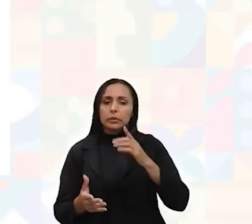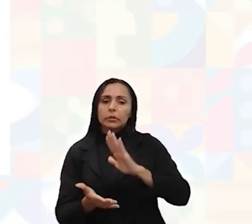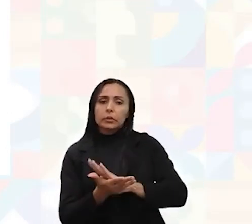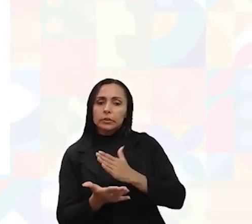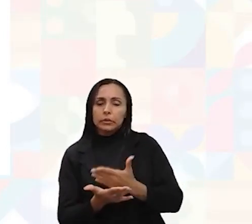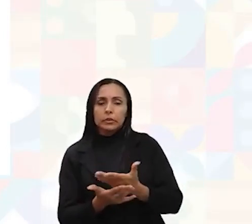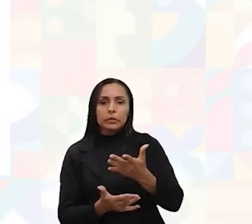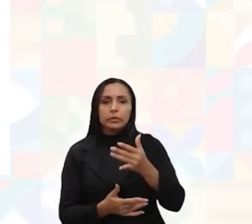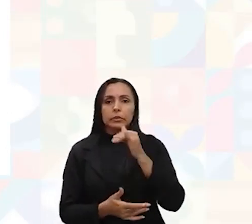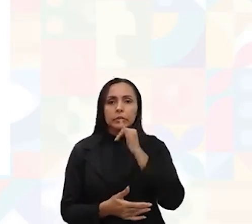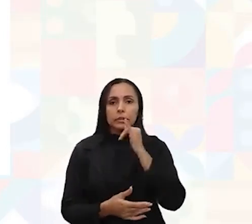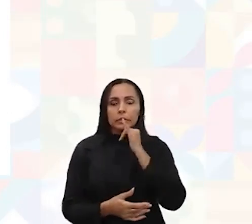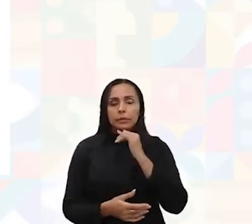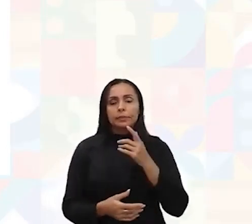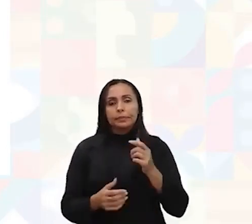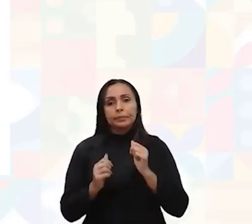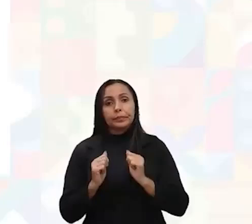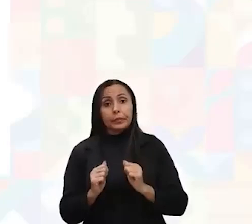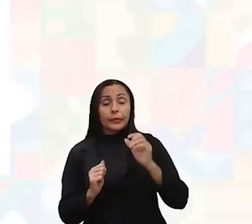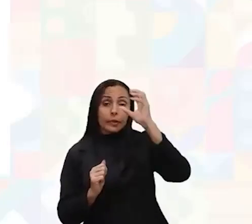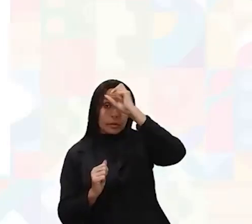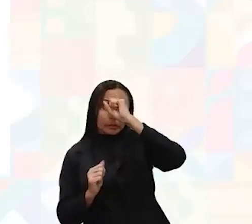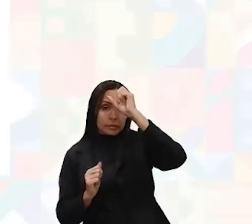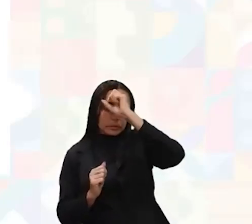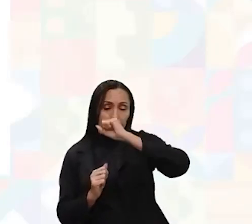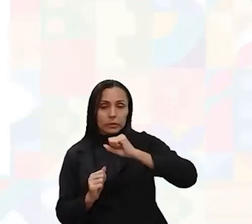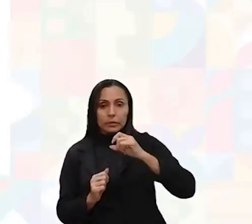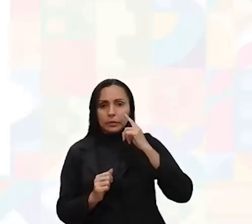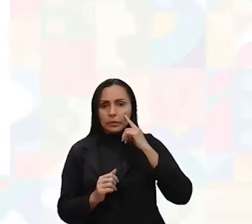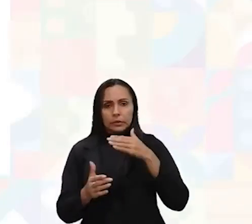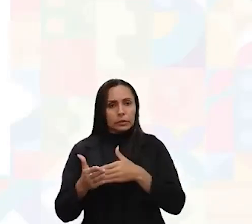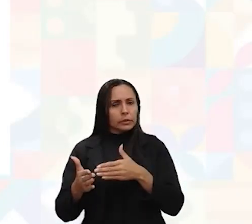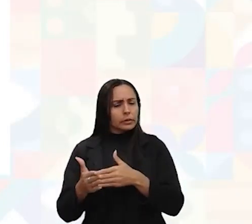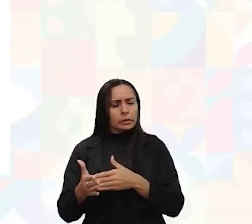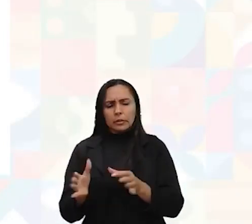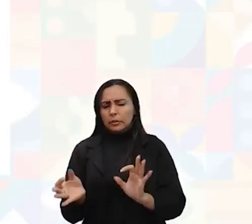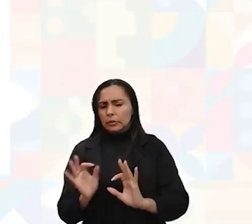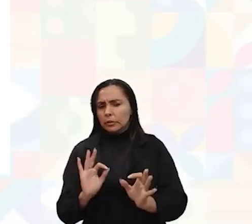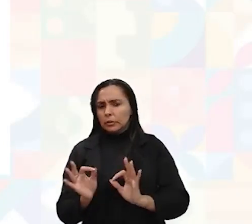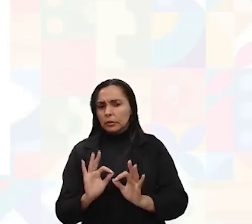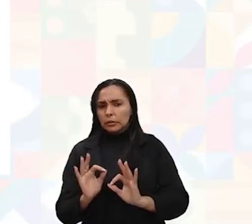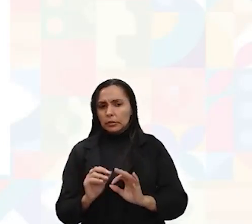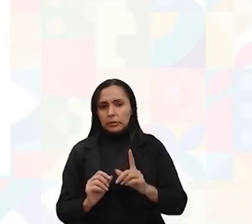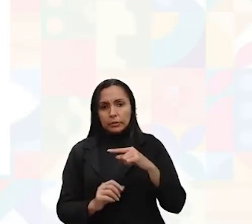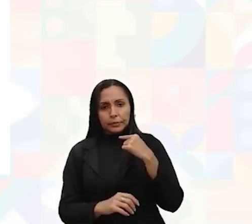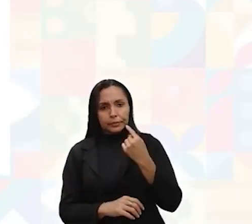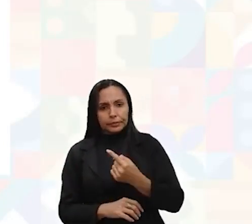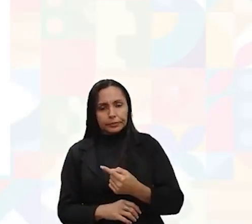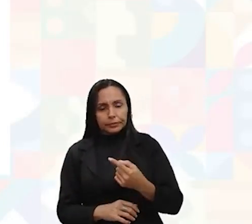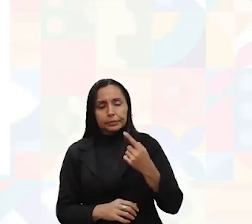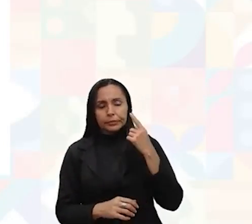por exemplo, e você também pode aprender. Nada impede que nós, profissionais da informação,